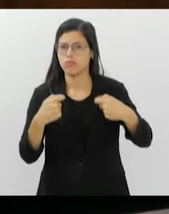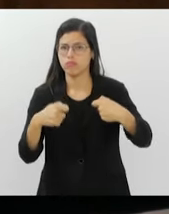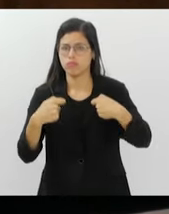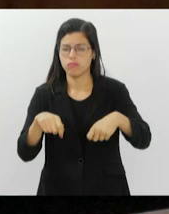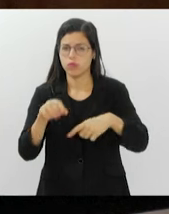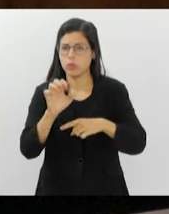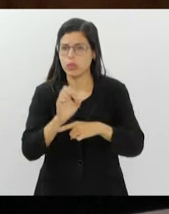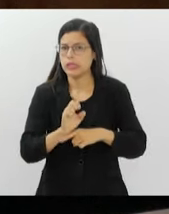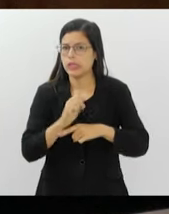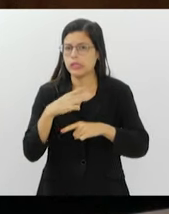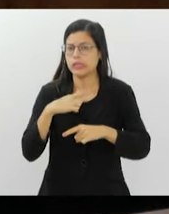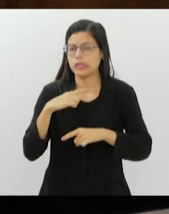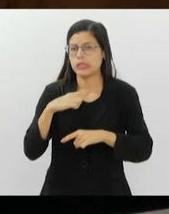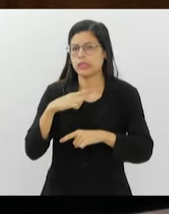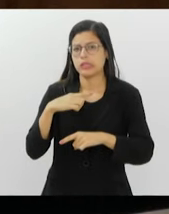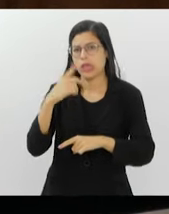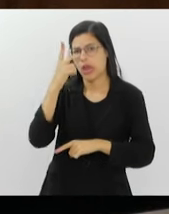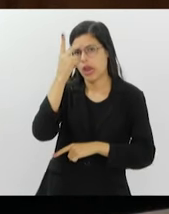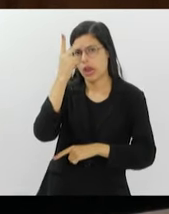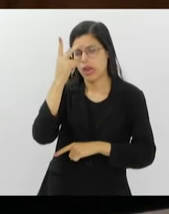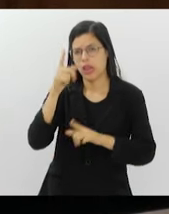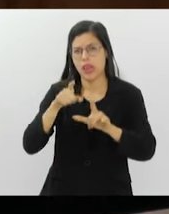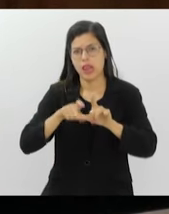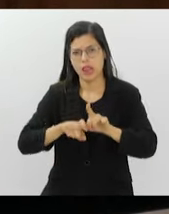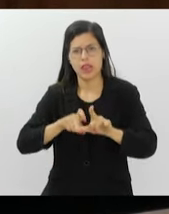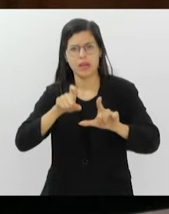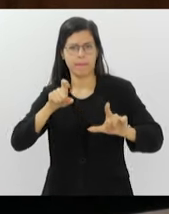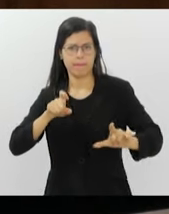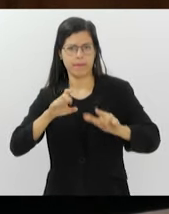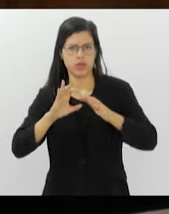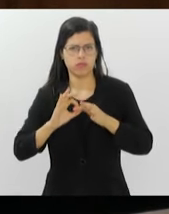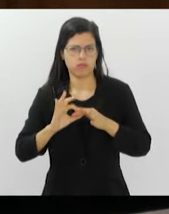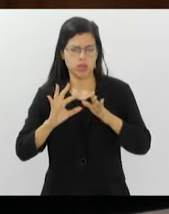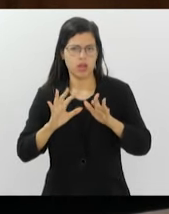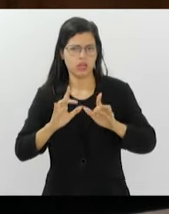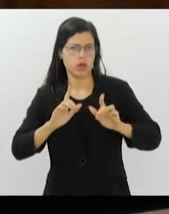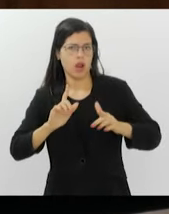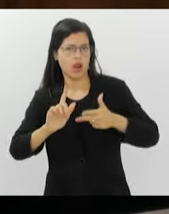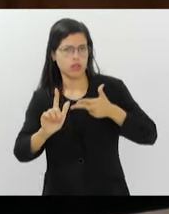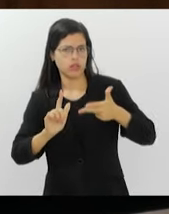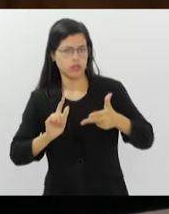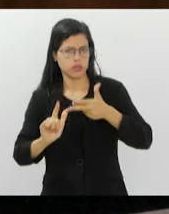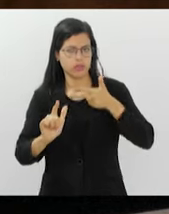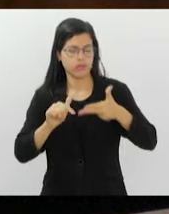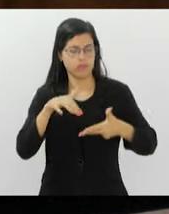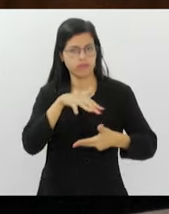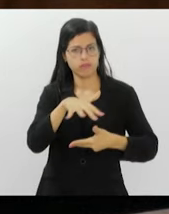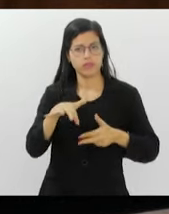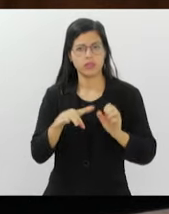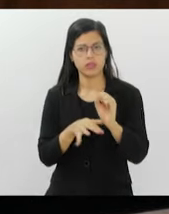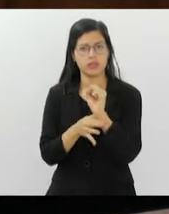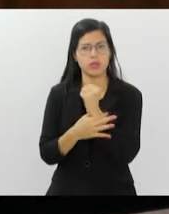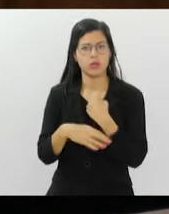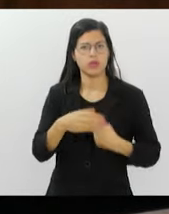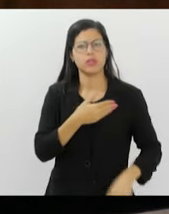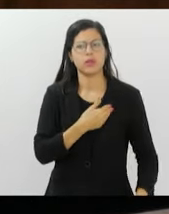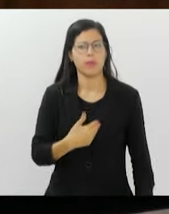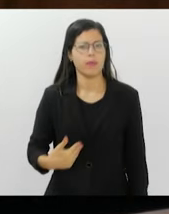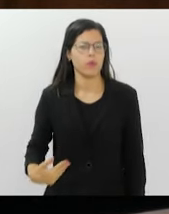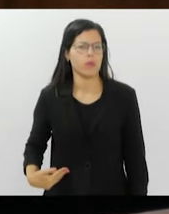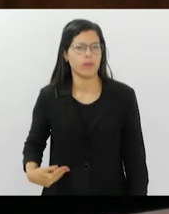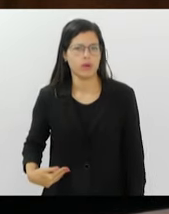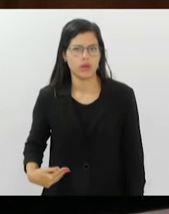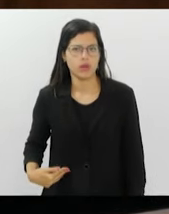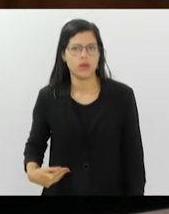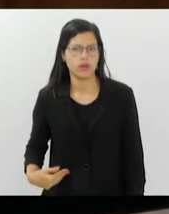ter autonomia para legislar sobre segurança pública que é o oposto desta discussão